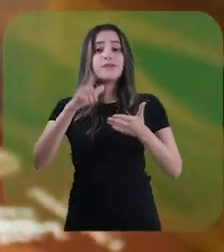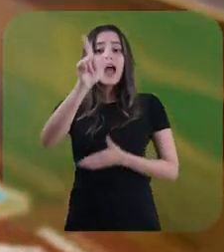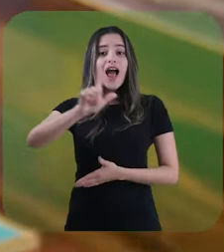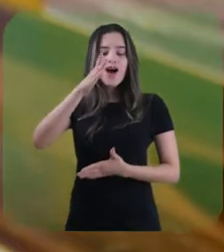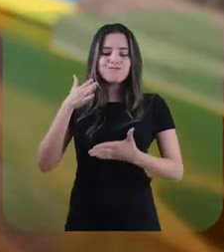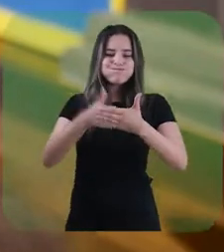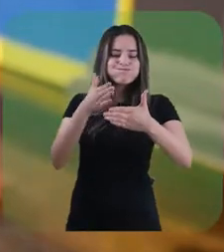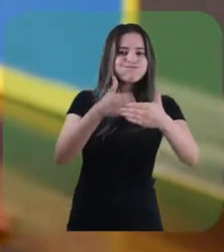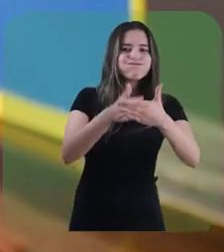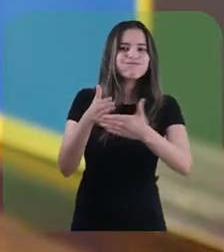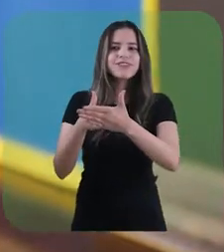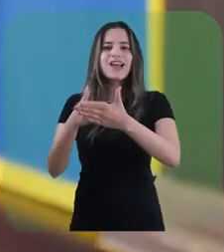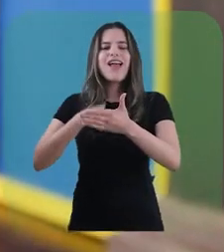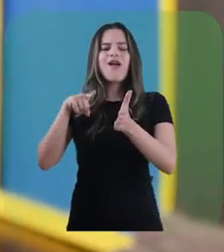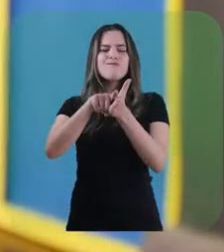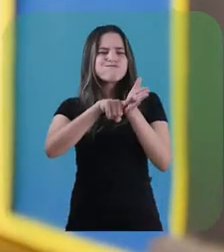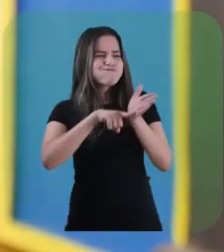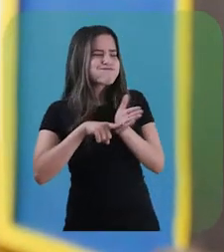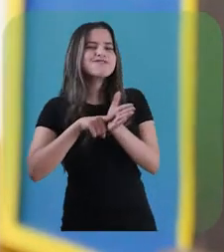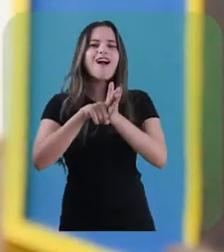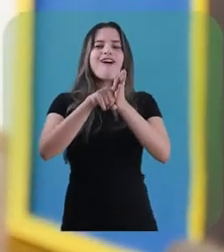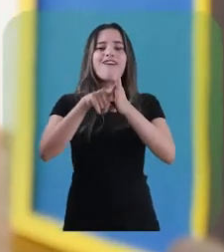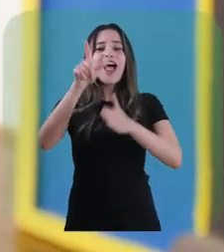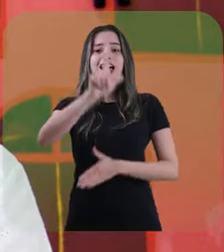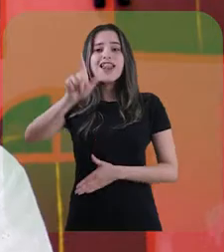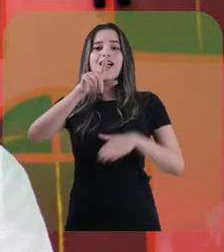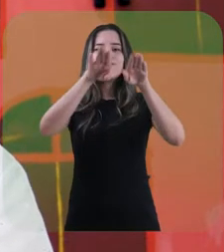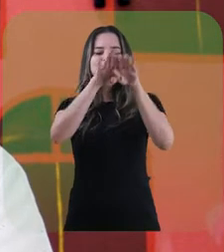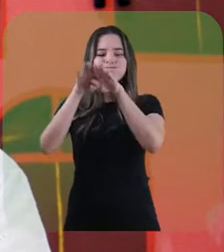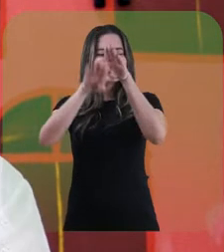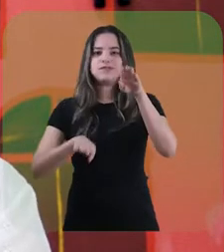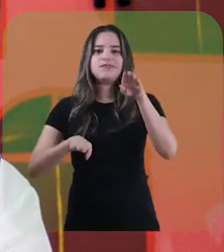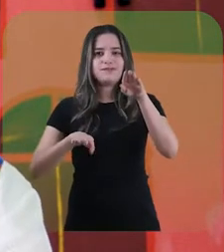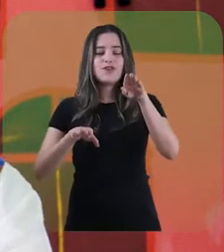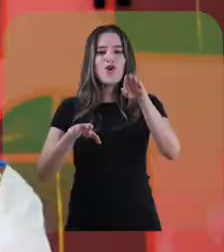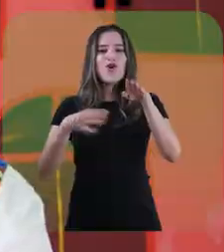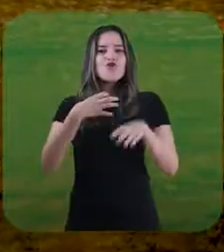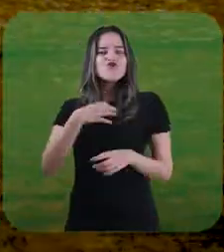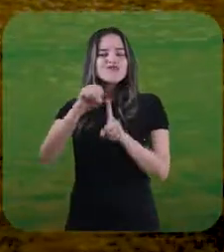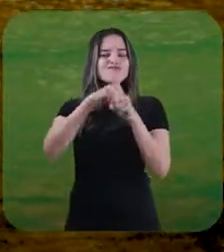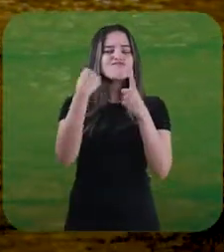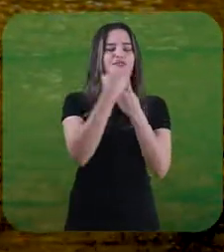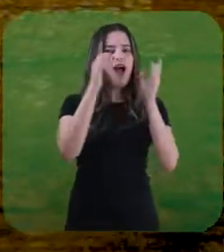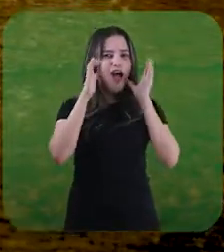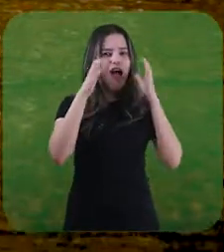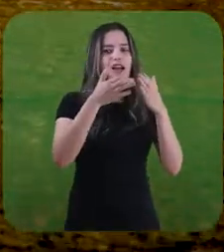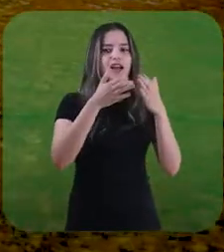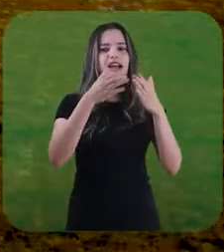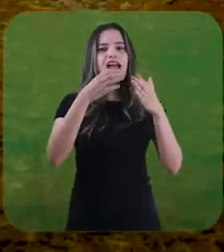muitos Muros E aí eu acabei me eu pesquisava literatura Marginal e não é uma literatura de pegada mais social